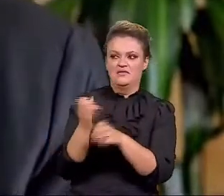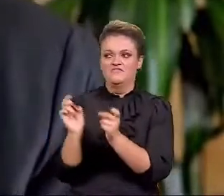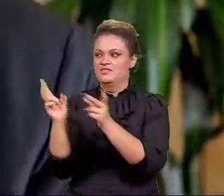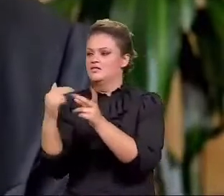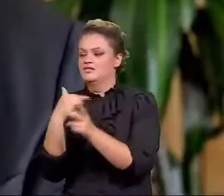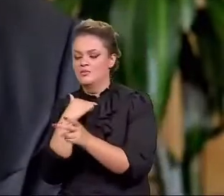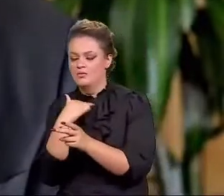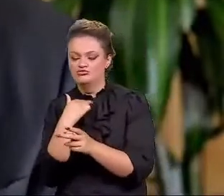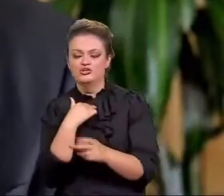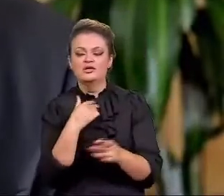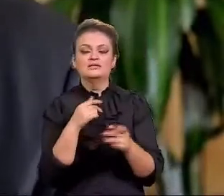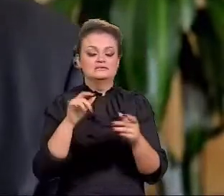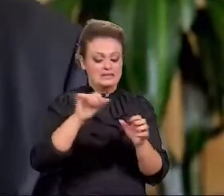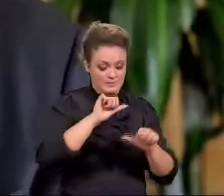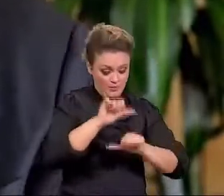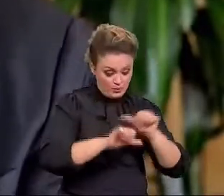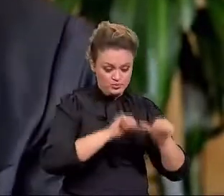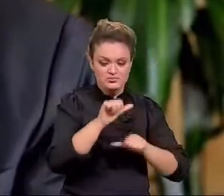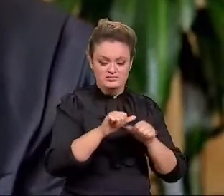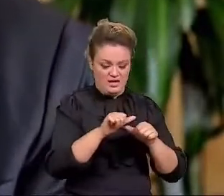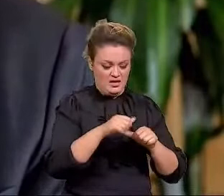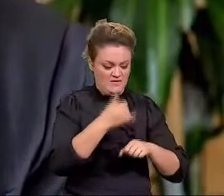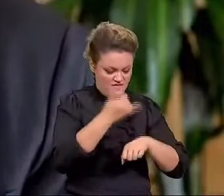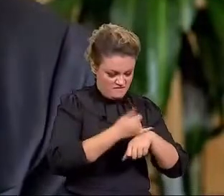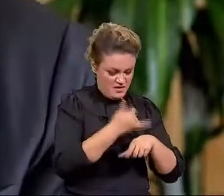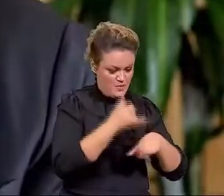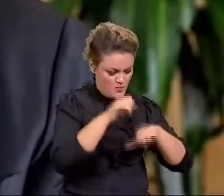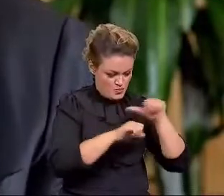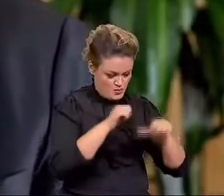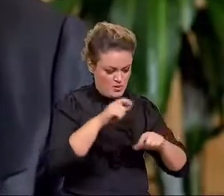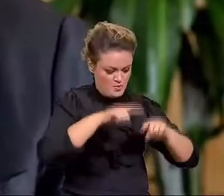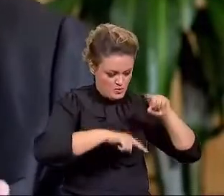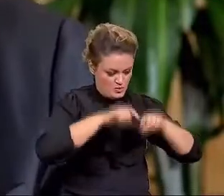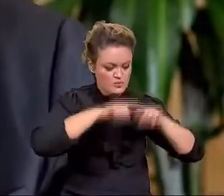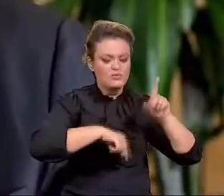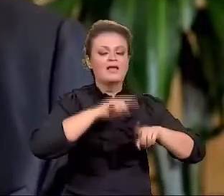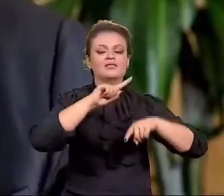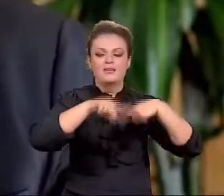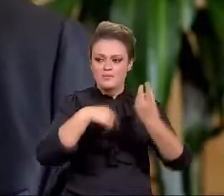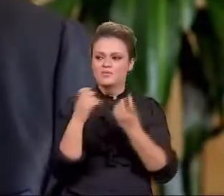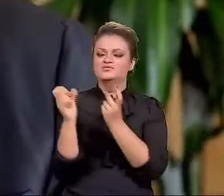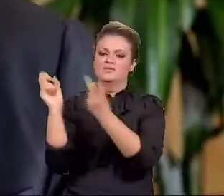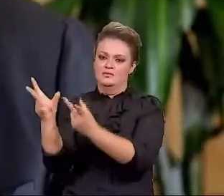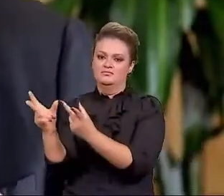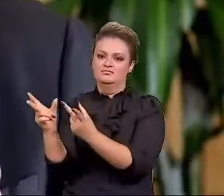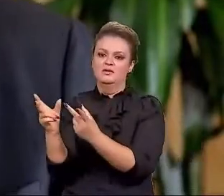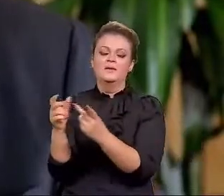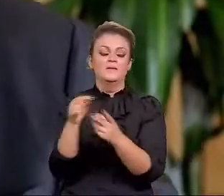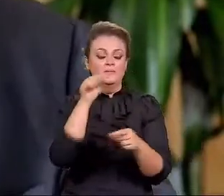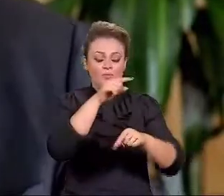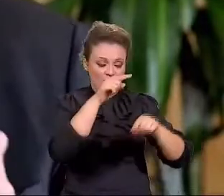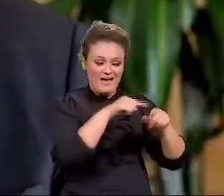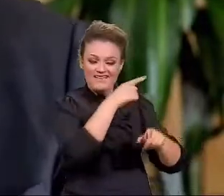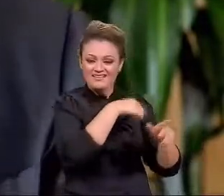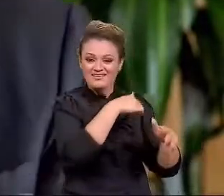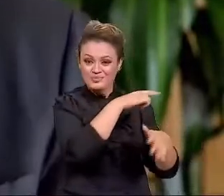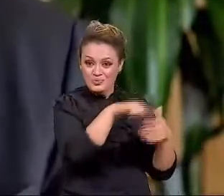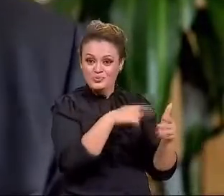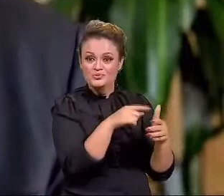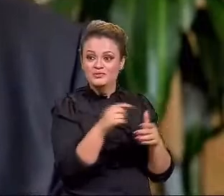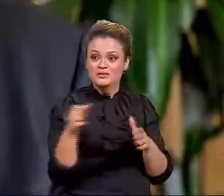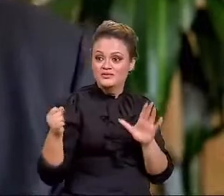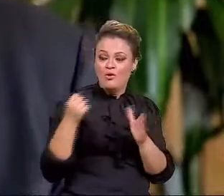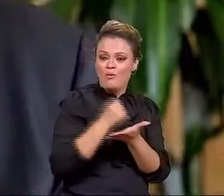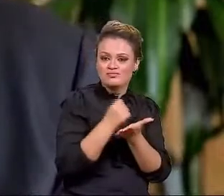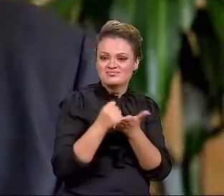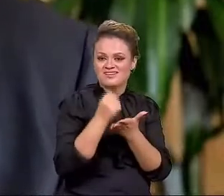seu país para poder ter indústria, para poder gerar emprego, para poder melhorar, sabe, a capacidade de rentabilidade